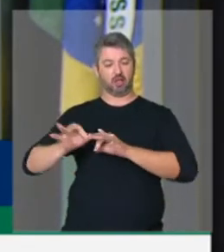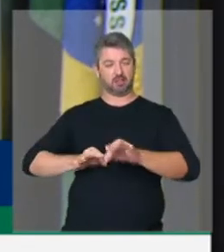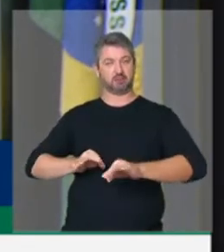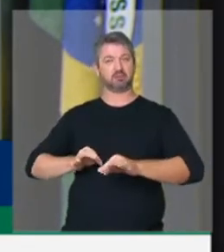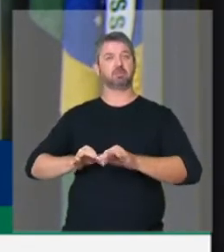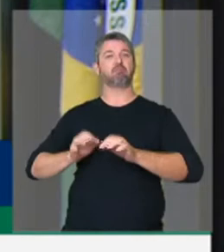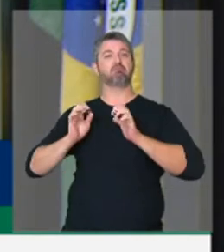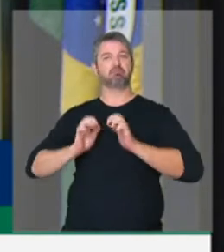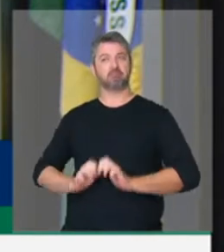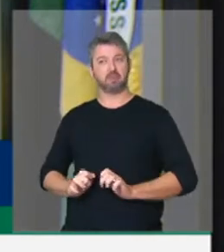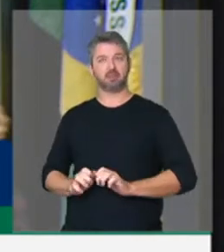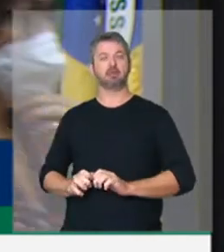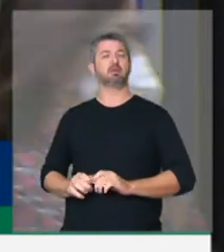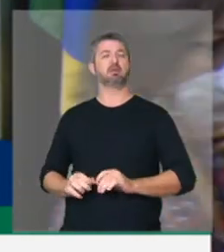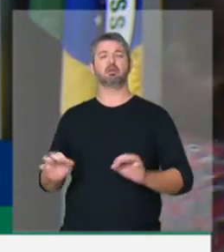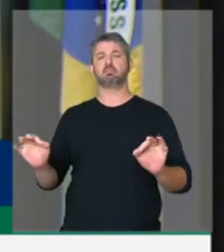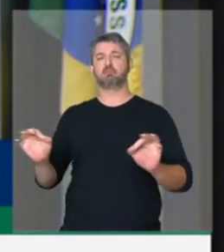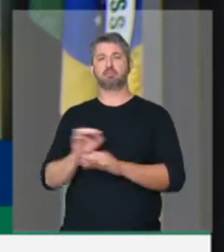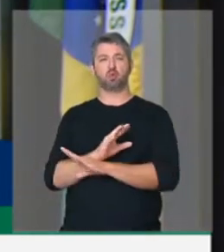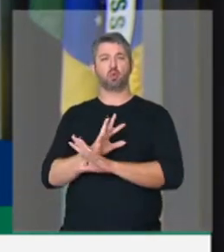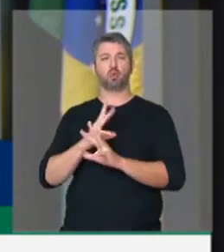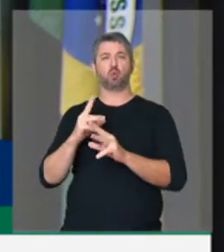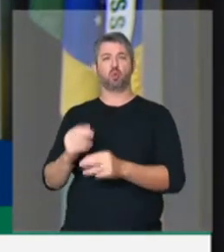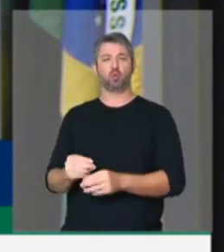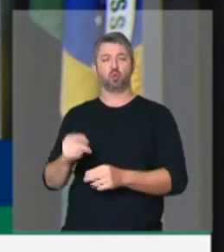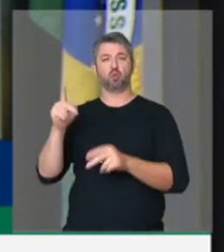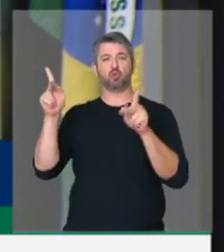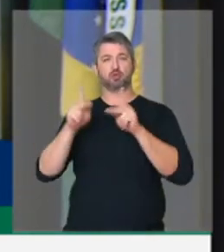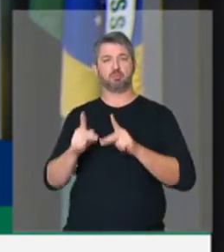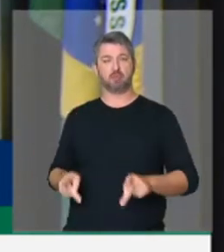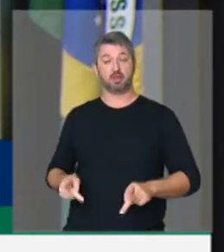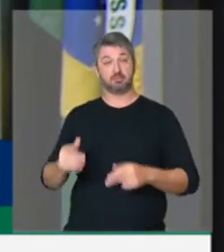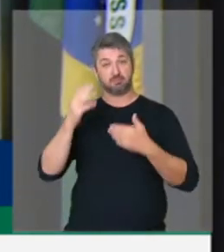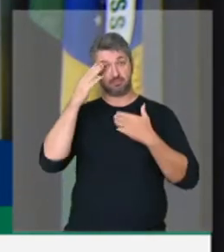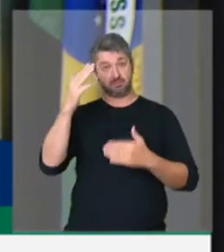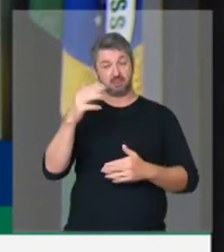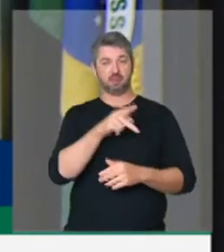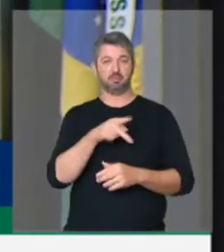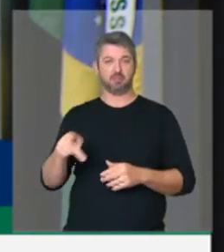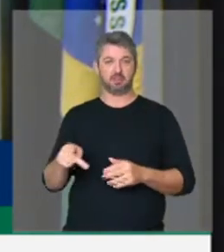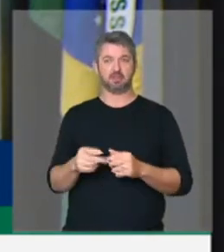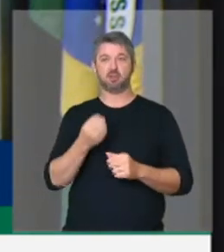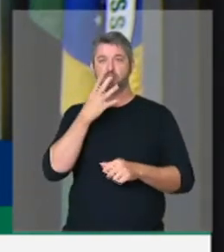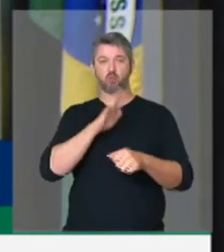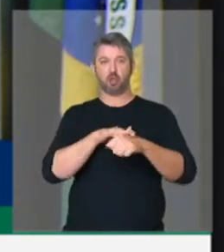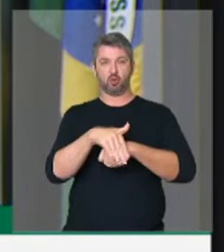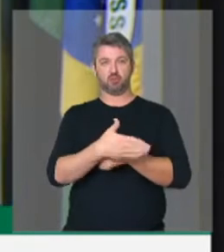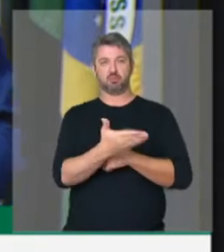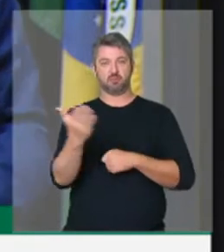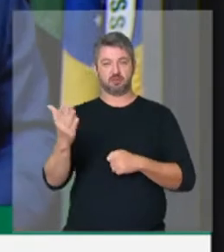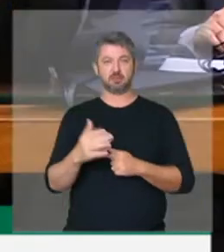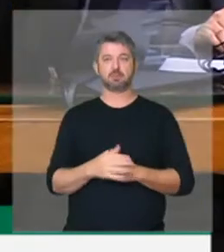e absolutamente em estado de paz. Obrigado, senhor presidente. Boa noite a todos.